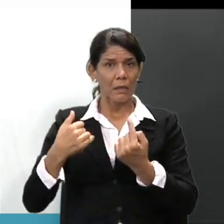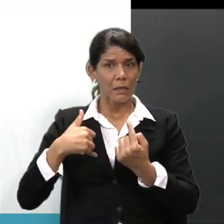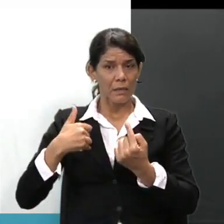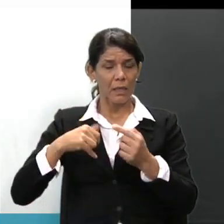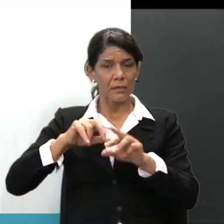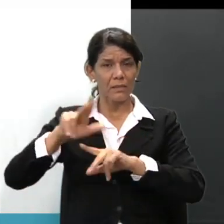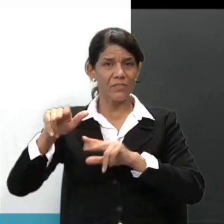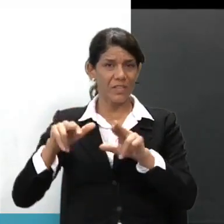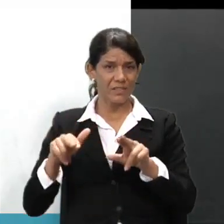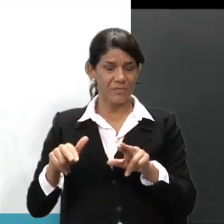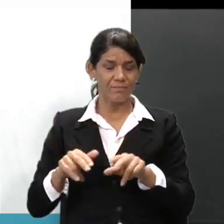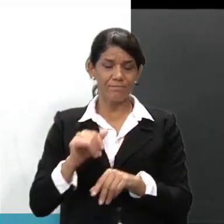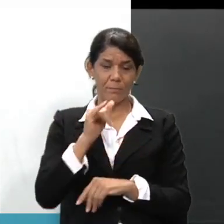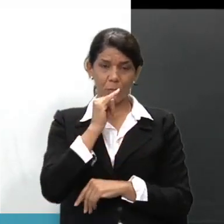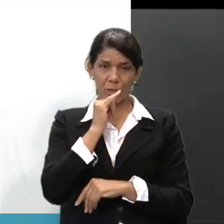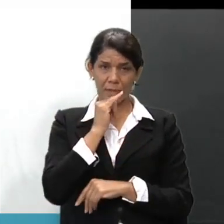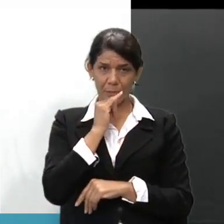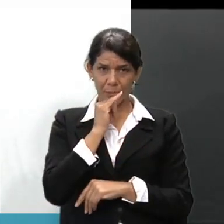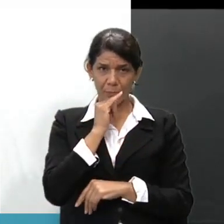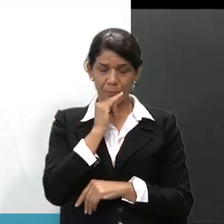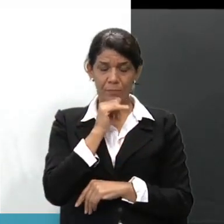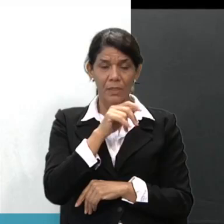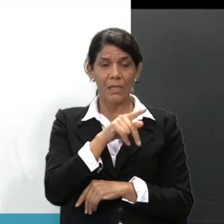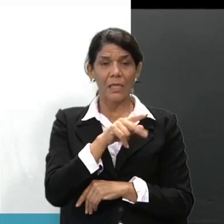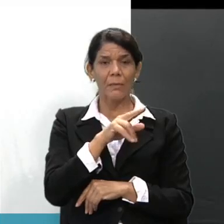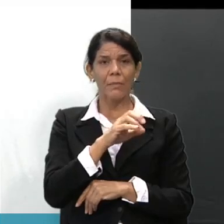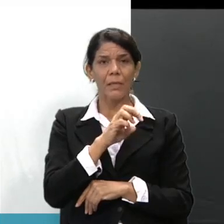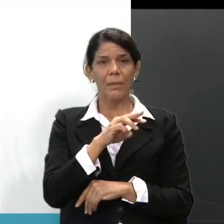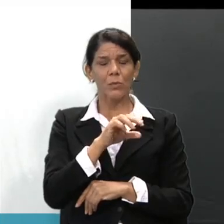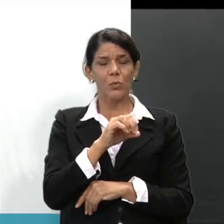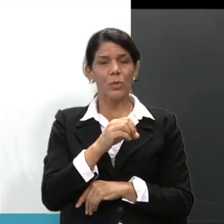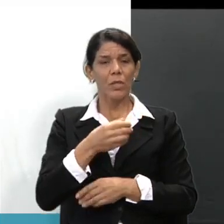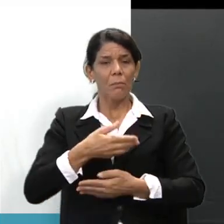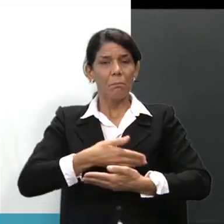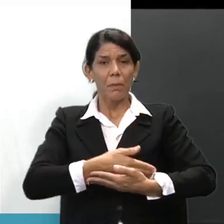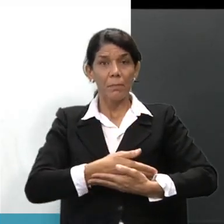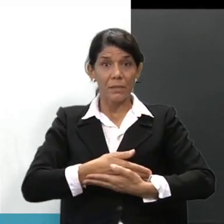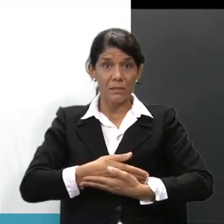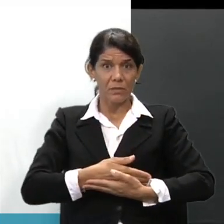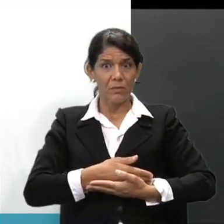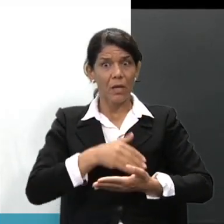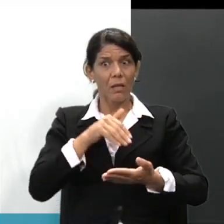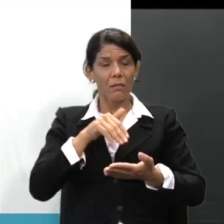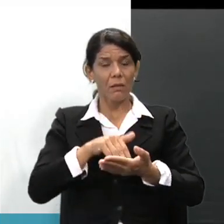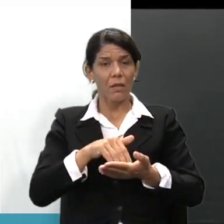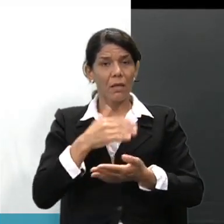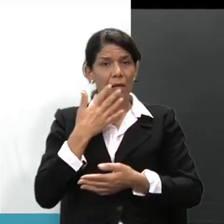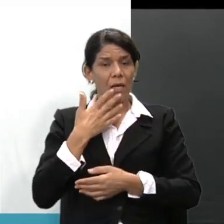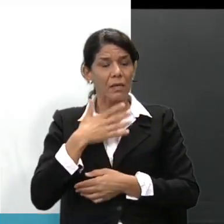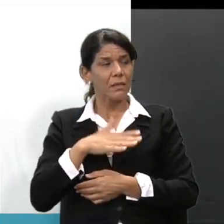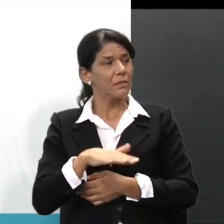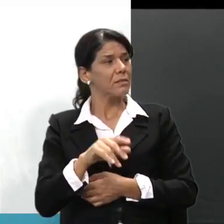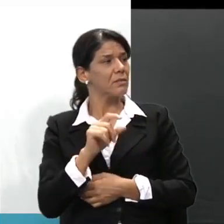idade. Então, por exemplo, de prematuros até os lactentes,